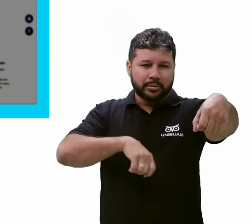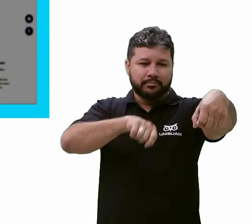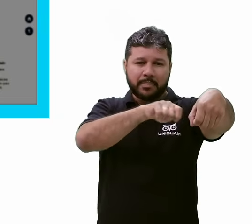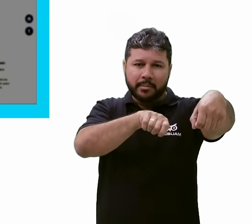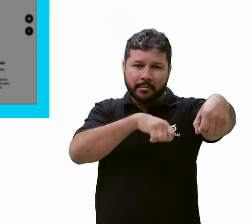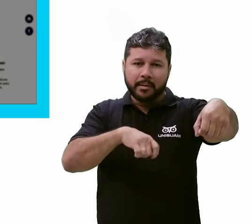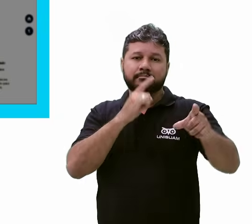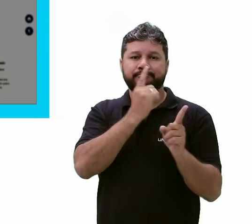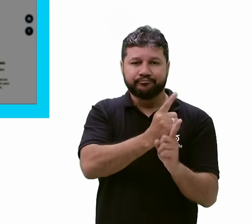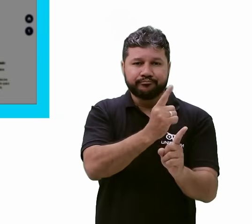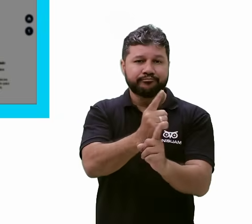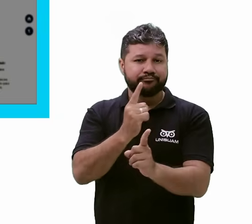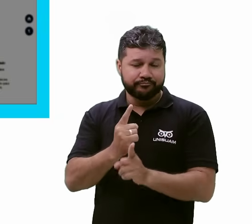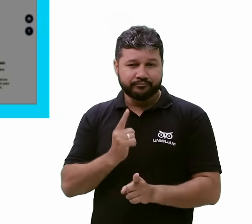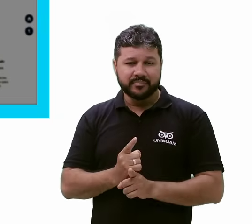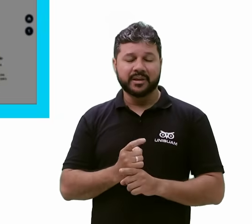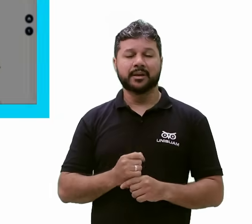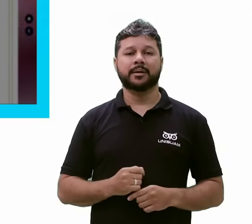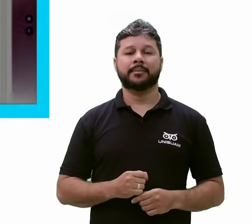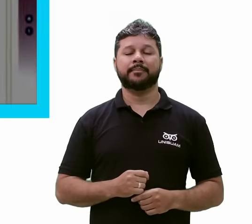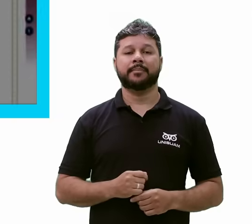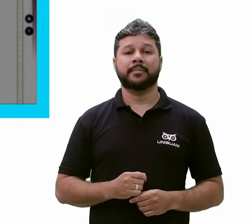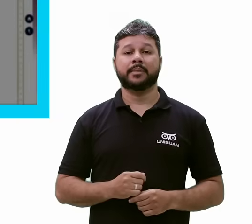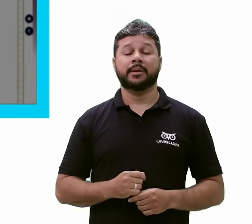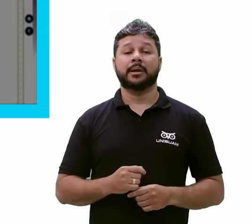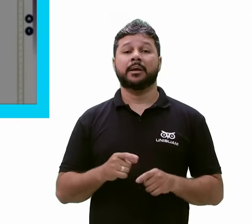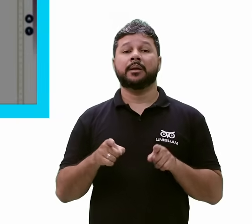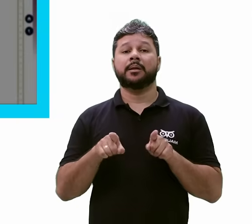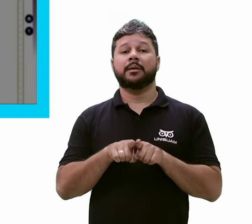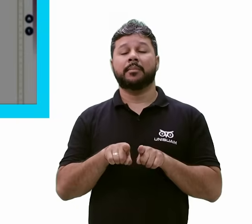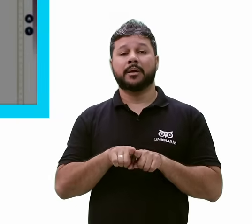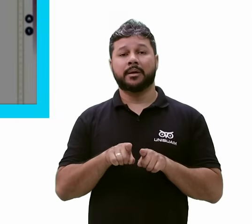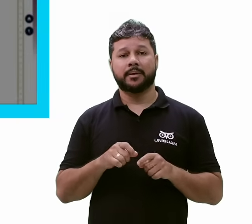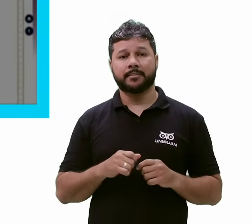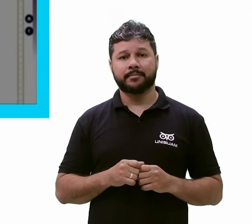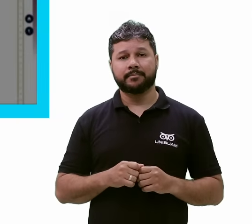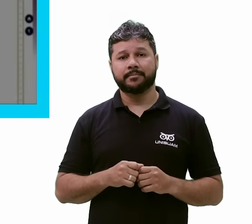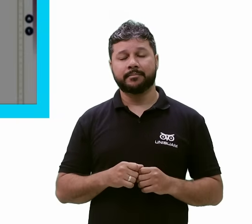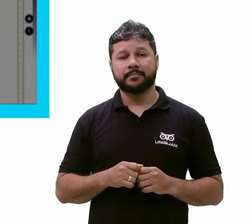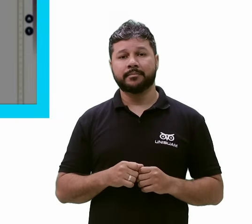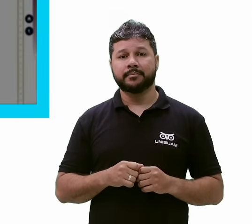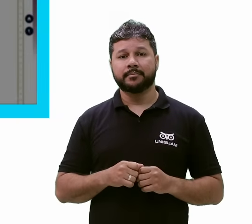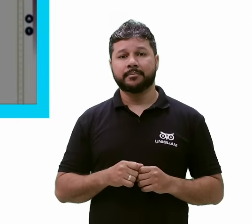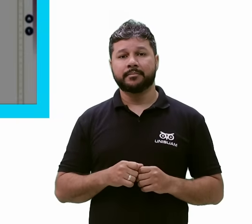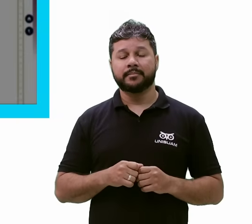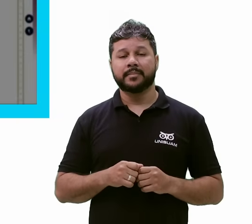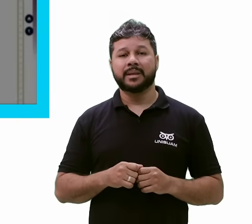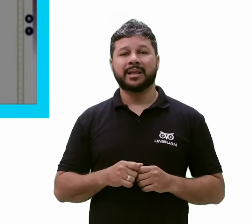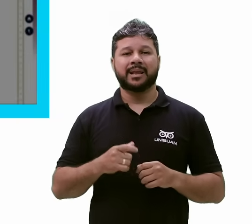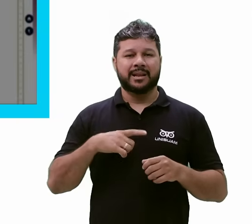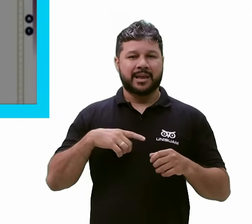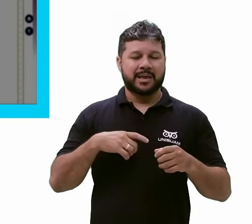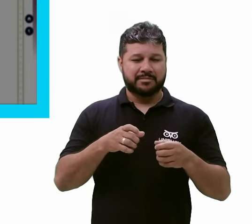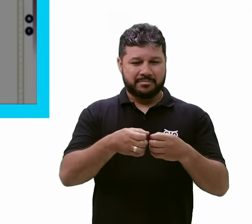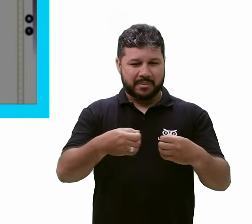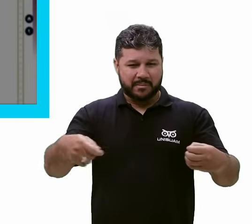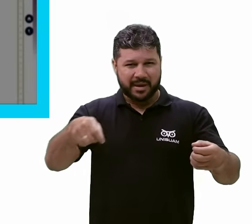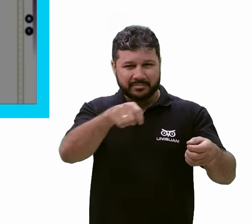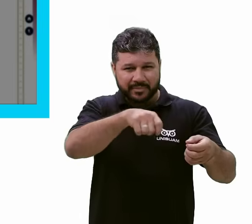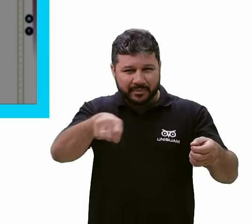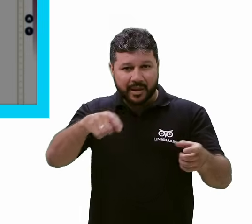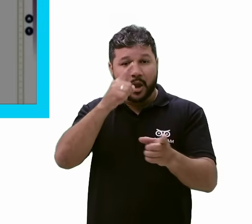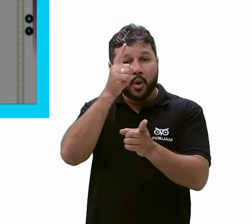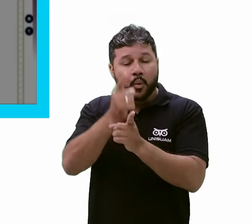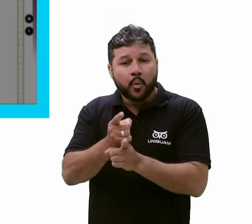chinesas. A gente tem a presença também em escrituras da medicina